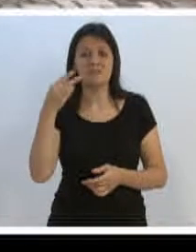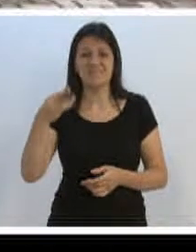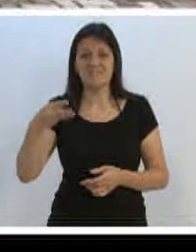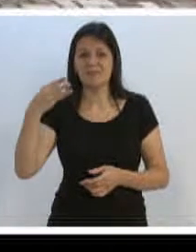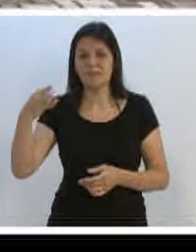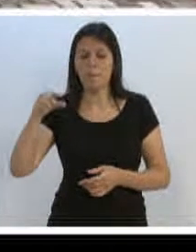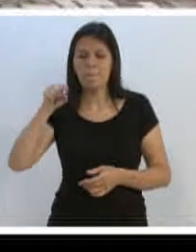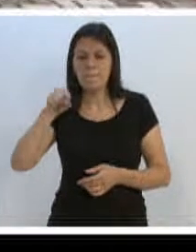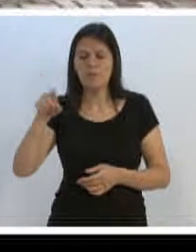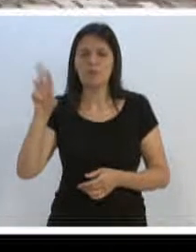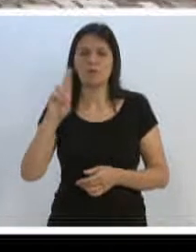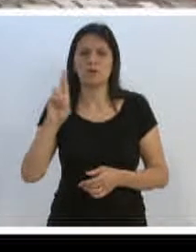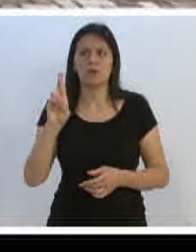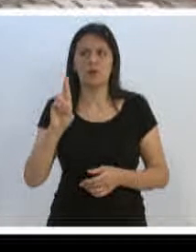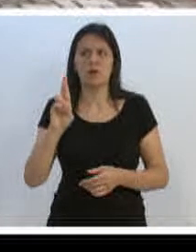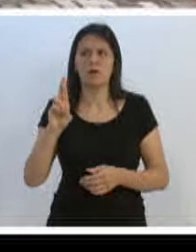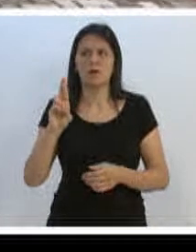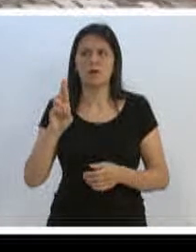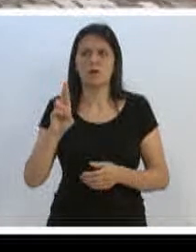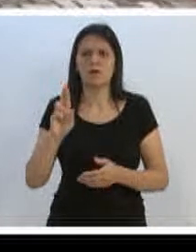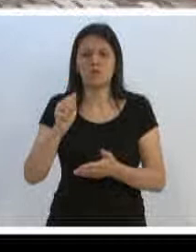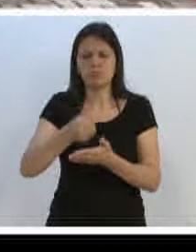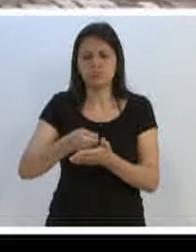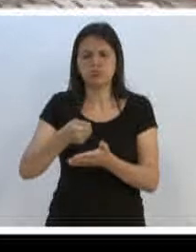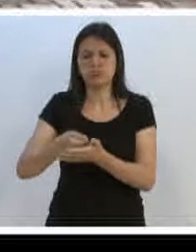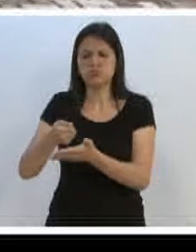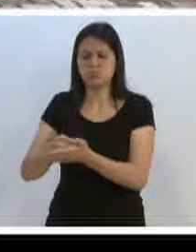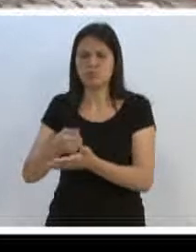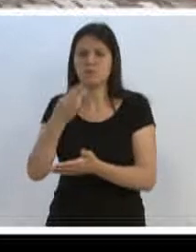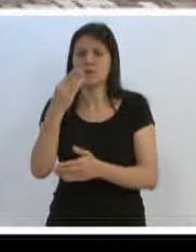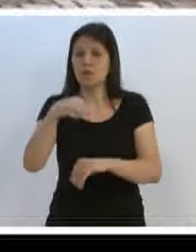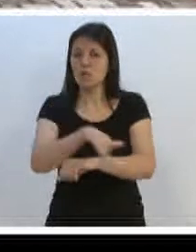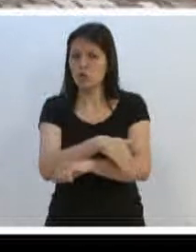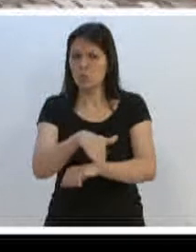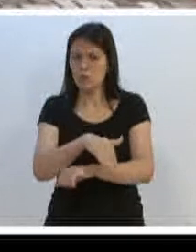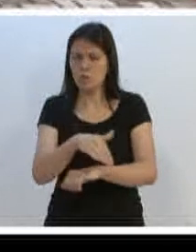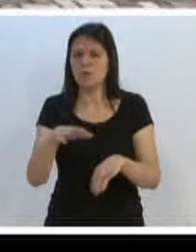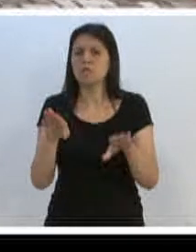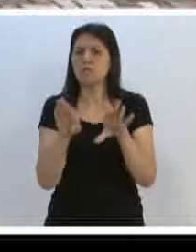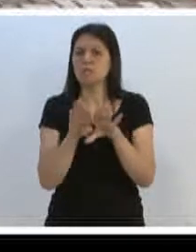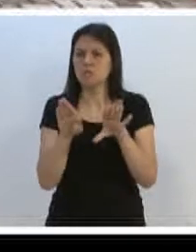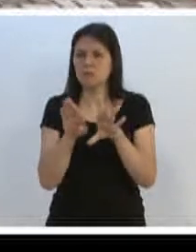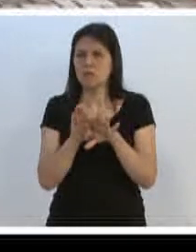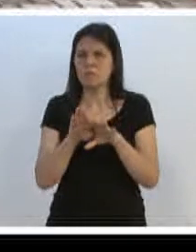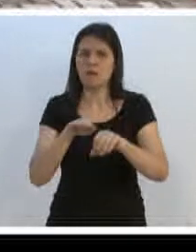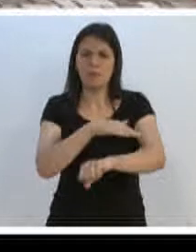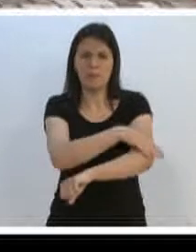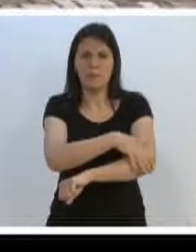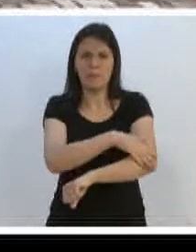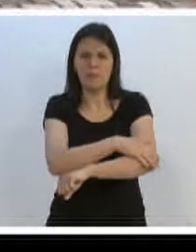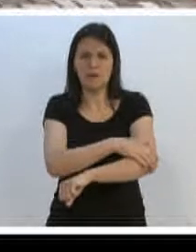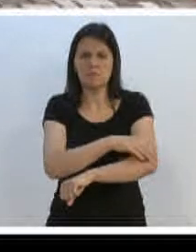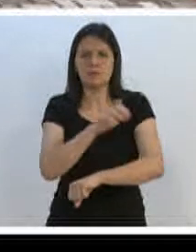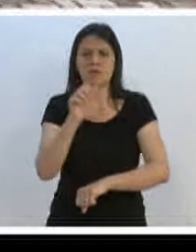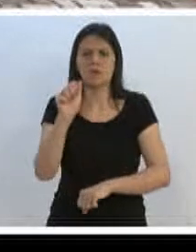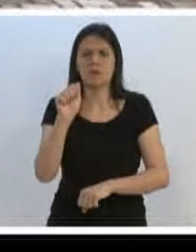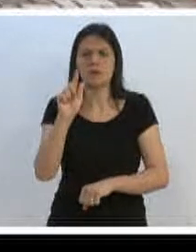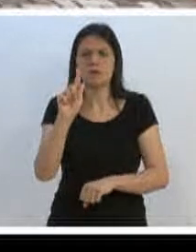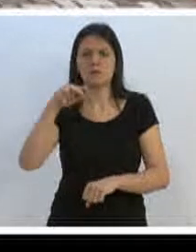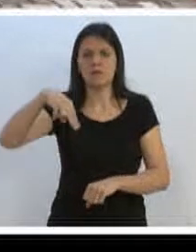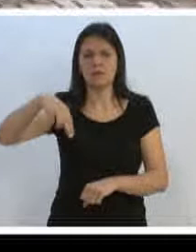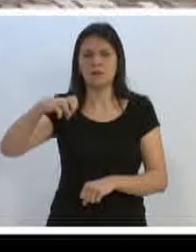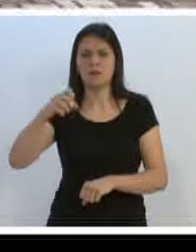R$ 233 mil aplicados naquelas 3 ruas e também na Praça Agnello Lanzer, que